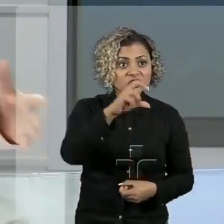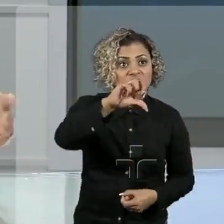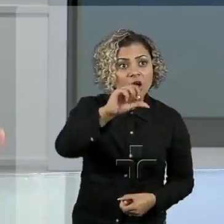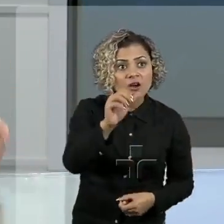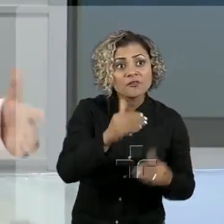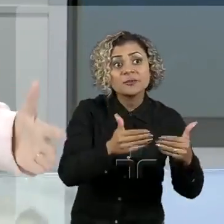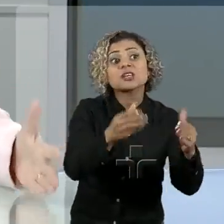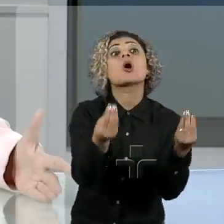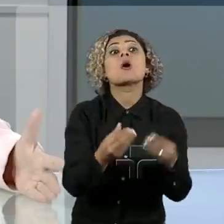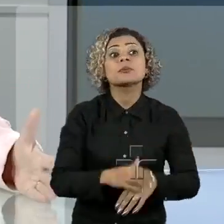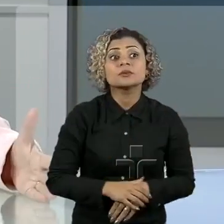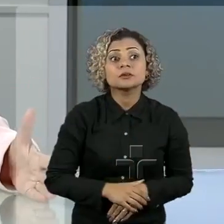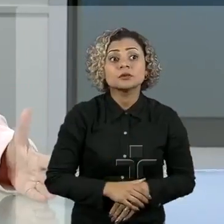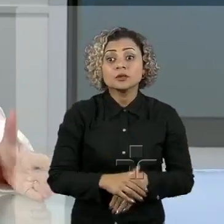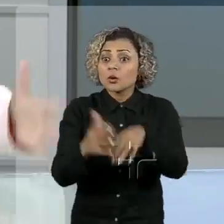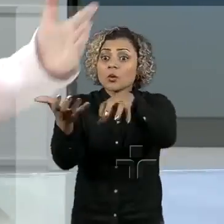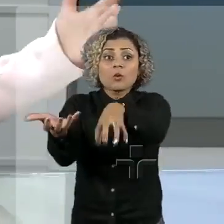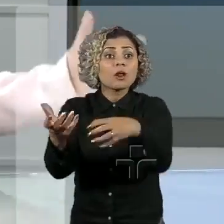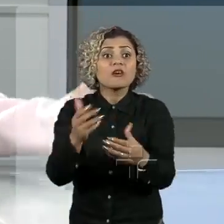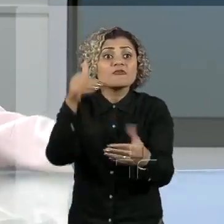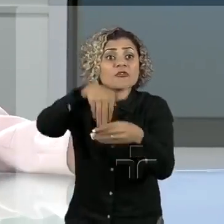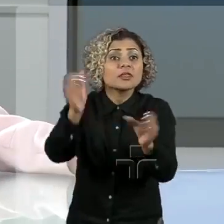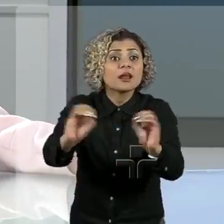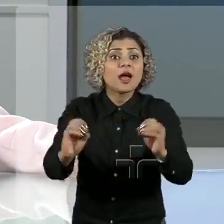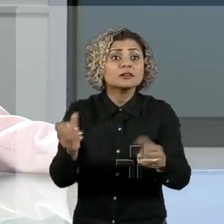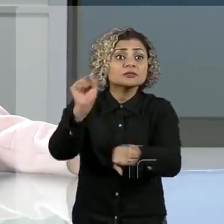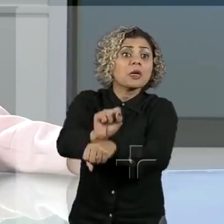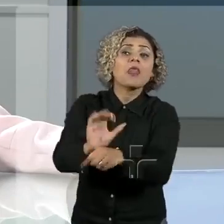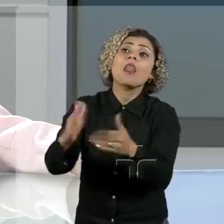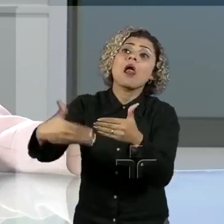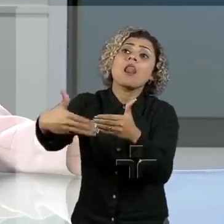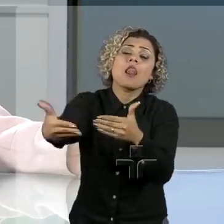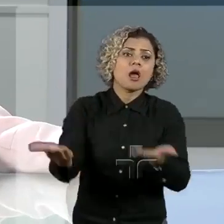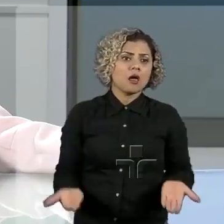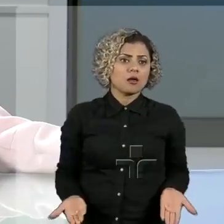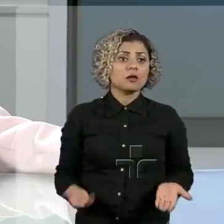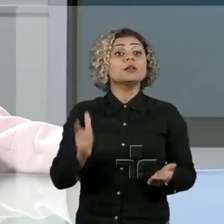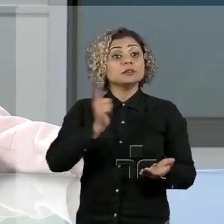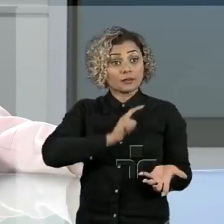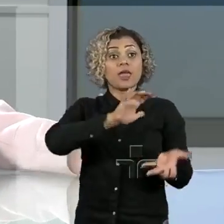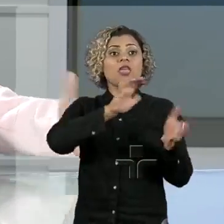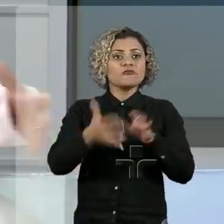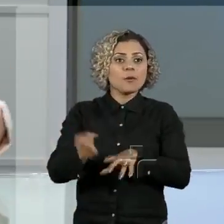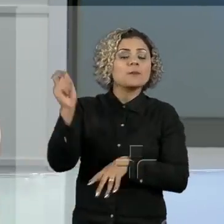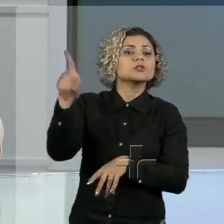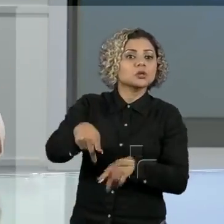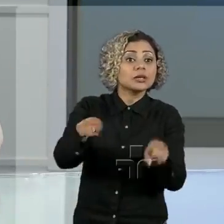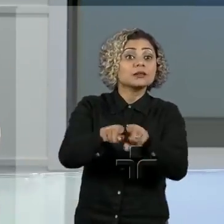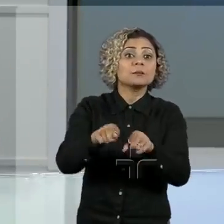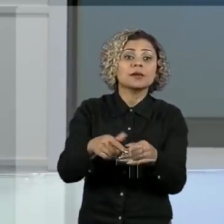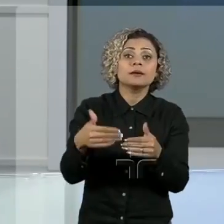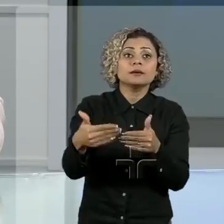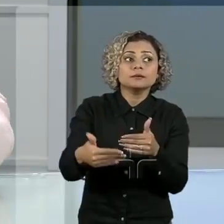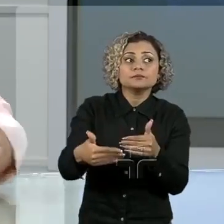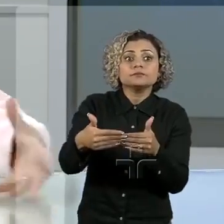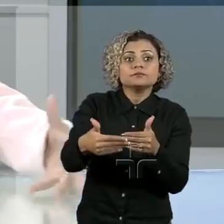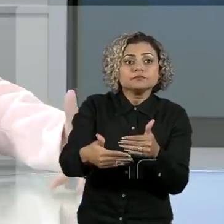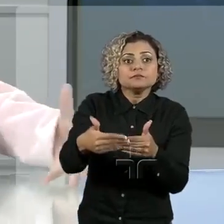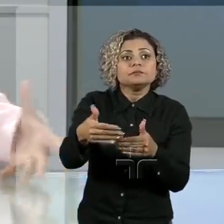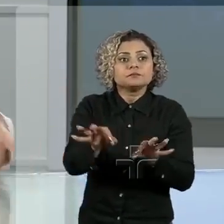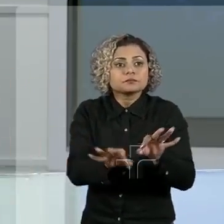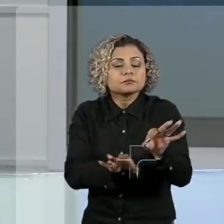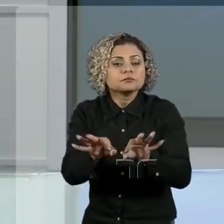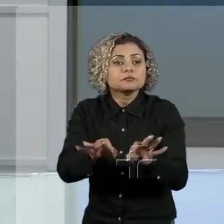ministérios, e o Congresso não vota. Existe uma reforma da Previdência em andamento e agora começou